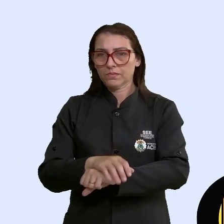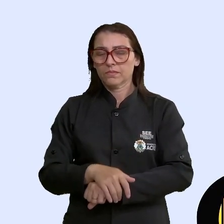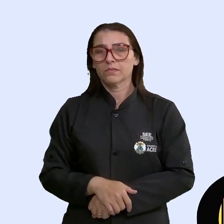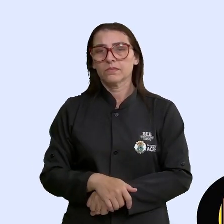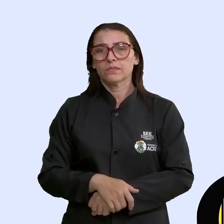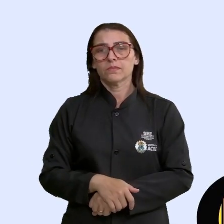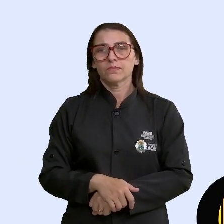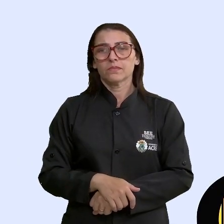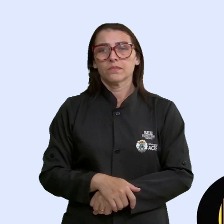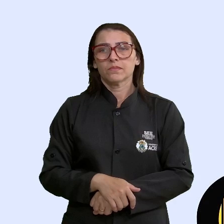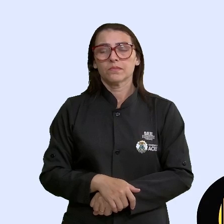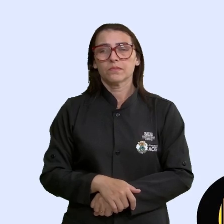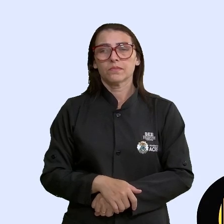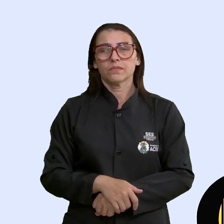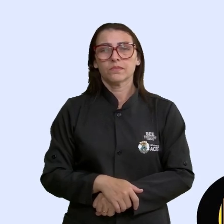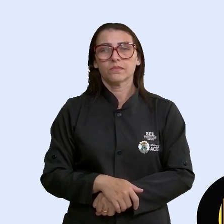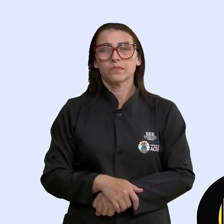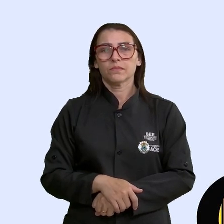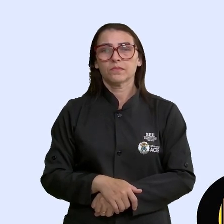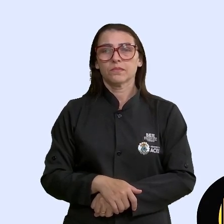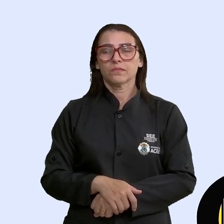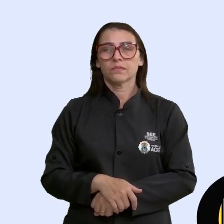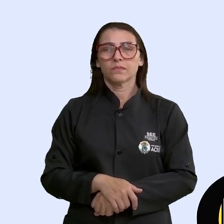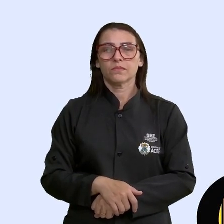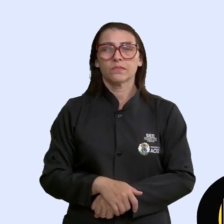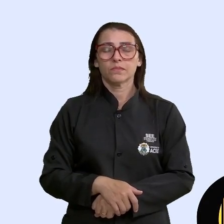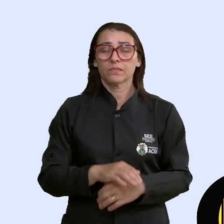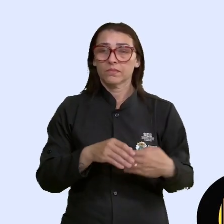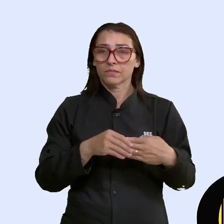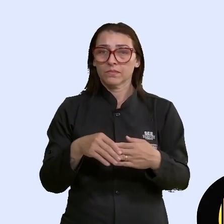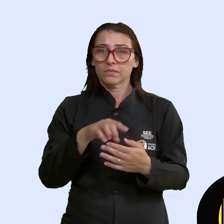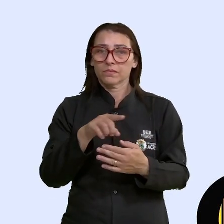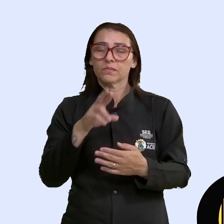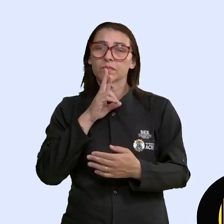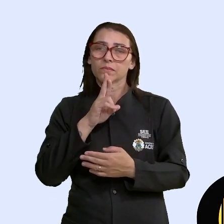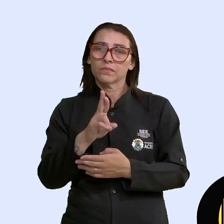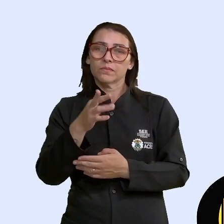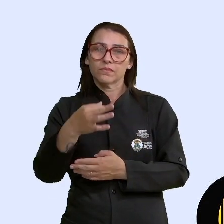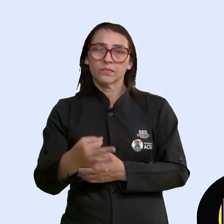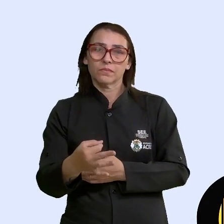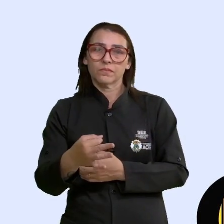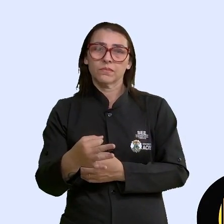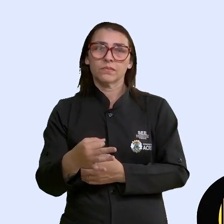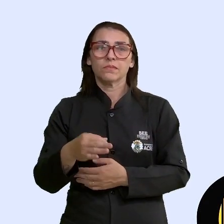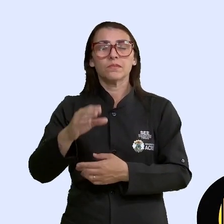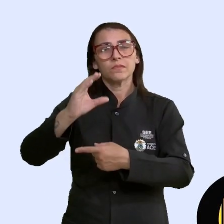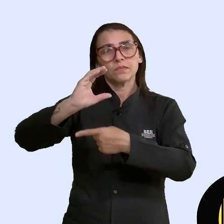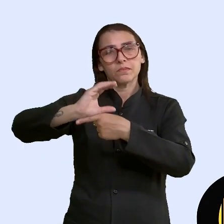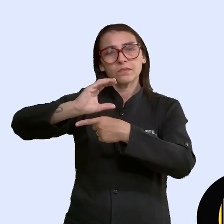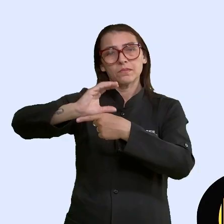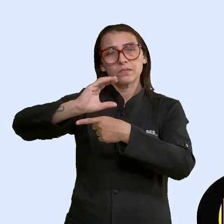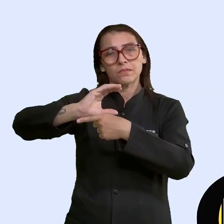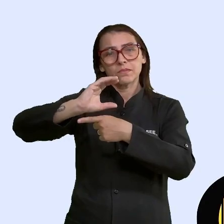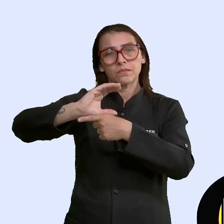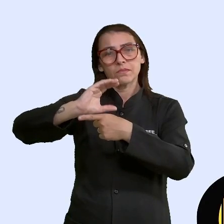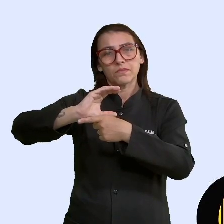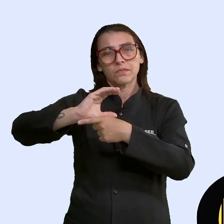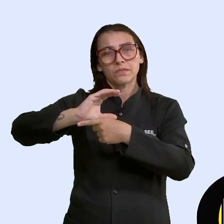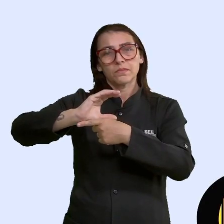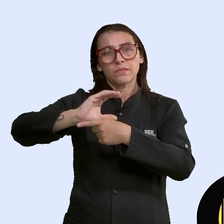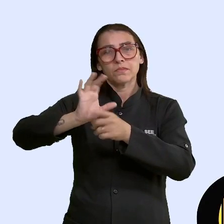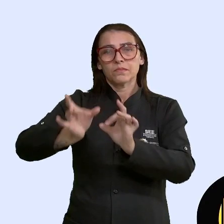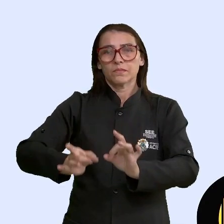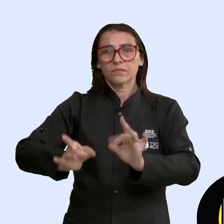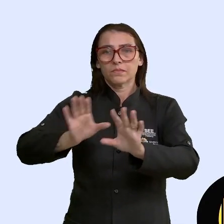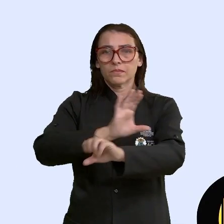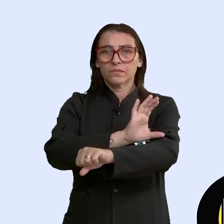já vai trazer aqui para você, com o adiantado do nosso tempo, a resposta correta. É a letra C, a mercantilização